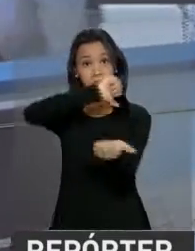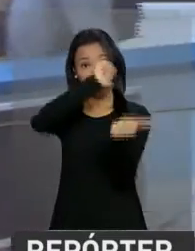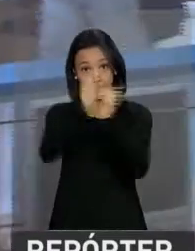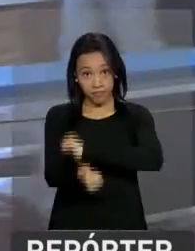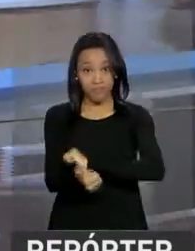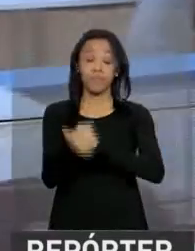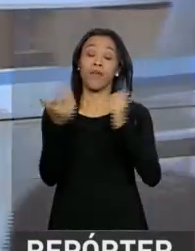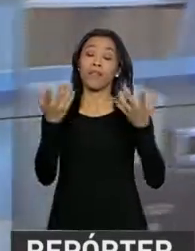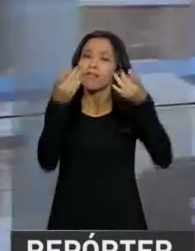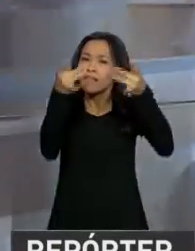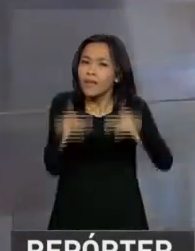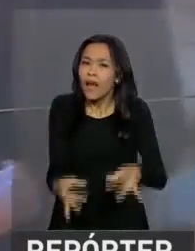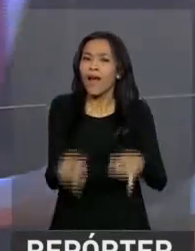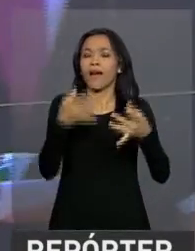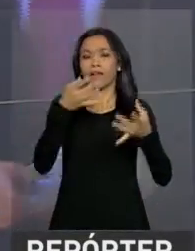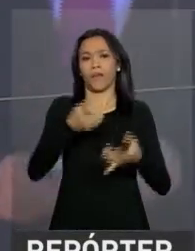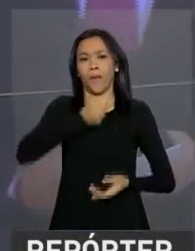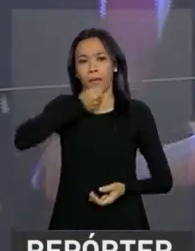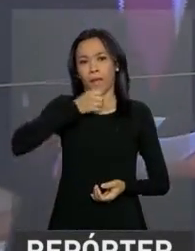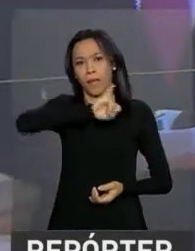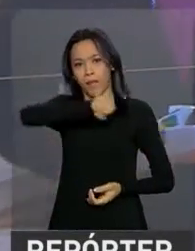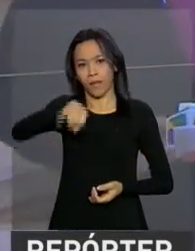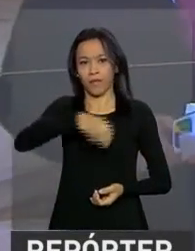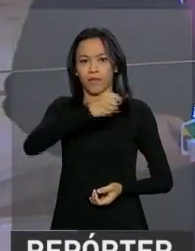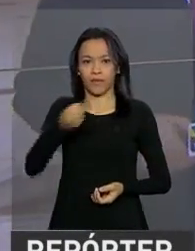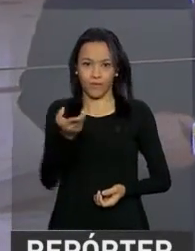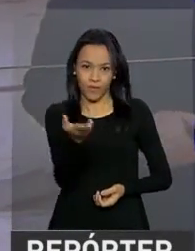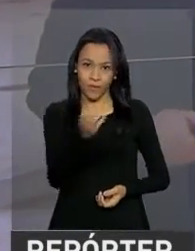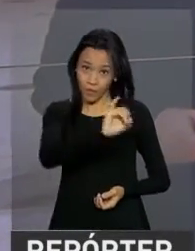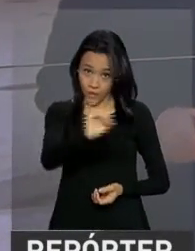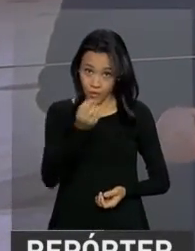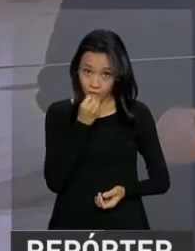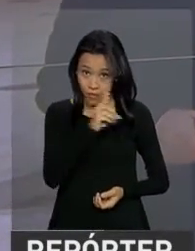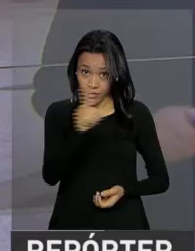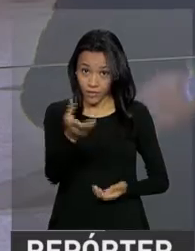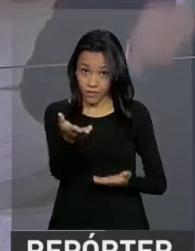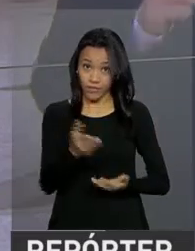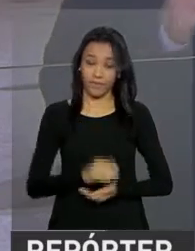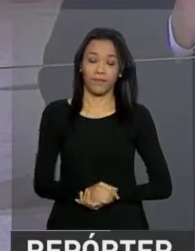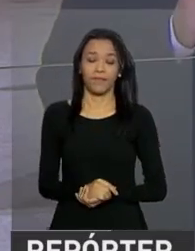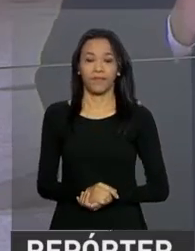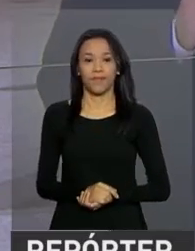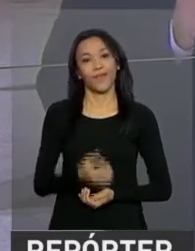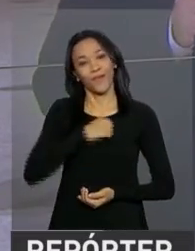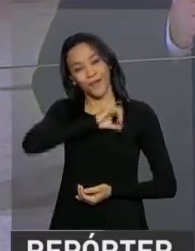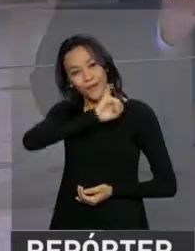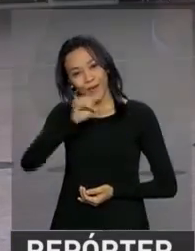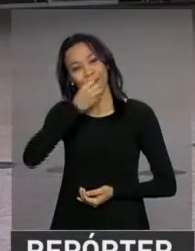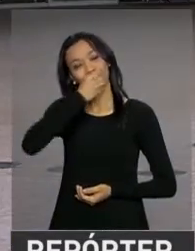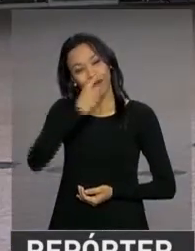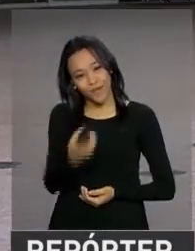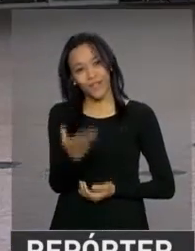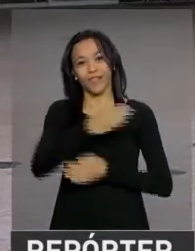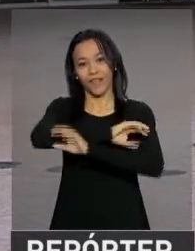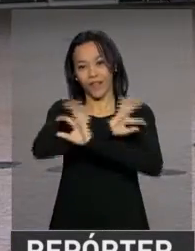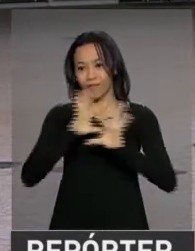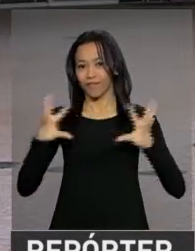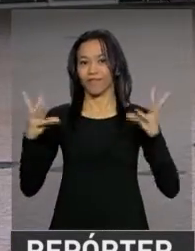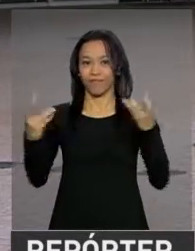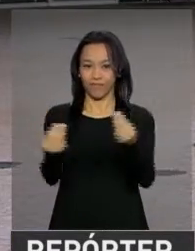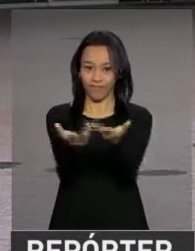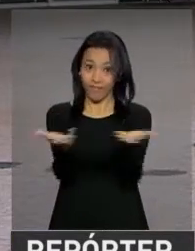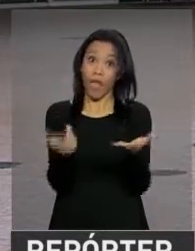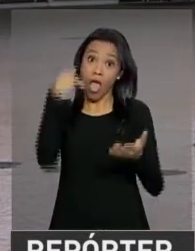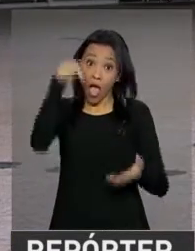dessa reunião com o repórter joão pedro neto o joão pedro bom dia foi daniel bom dia pra você também o dia todo